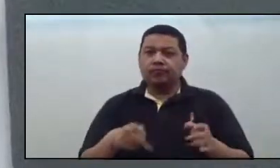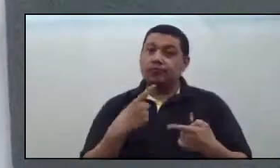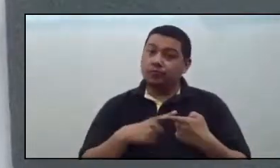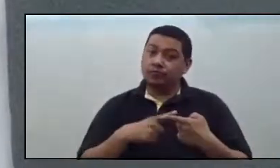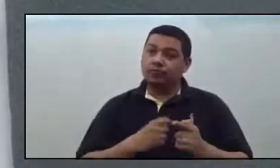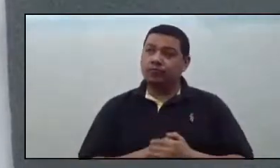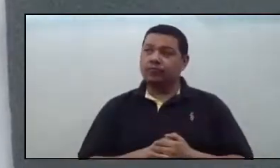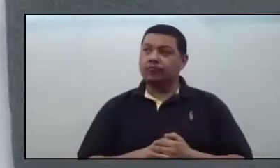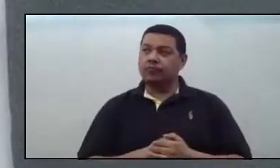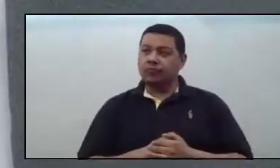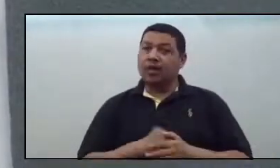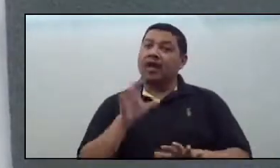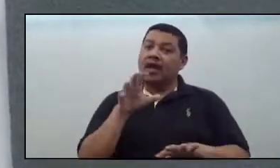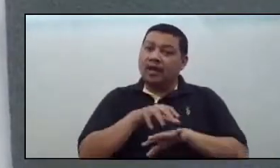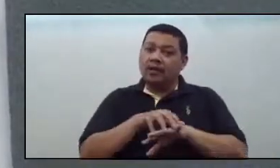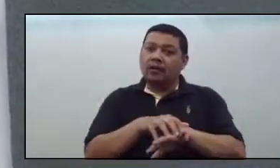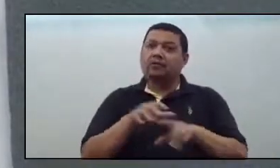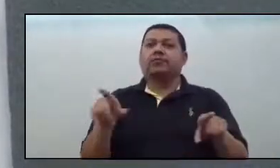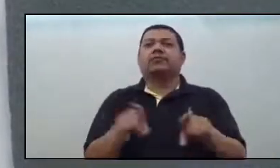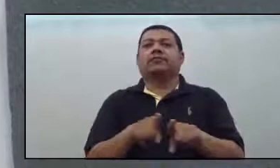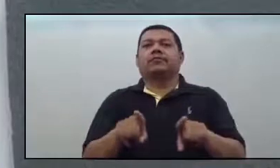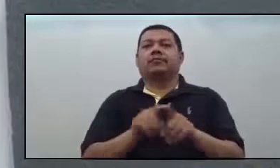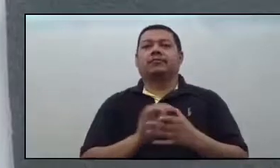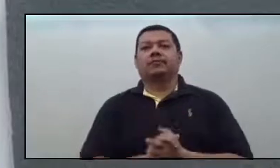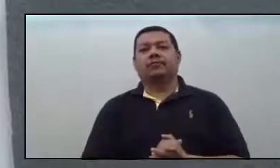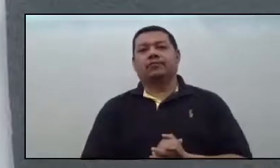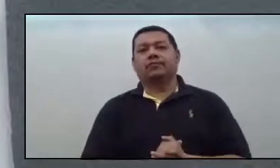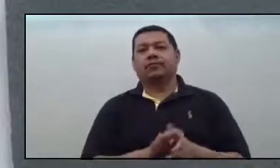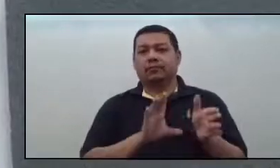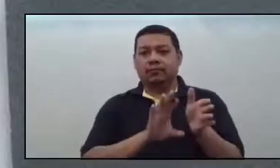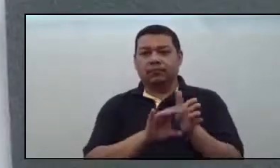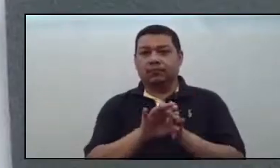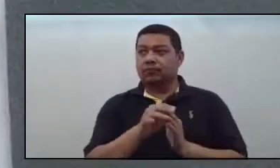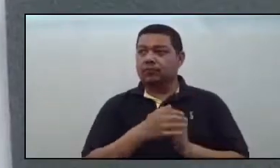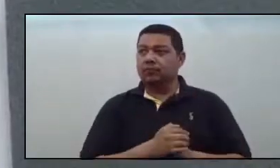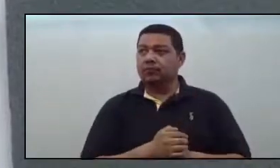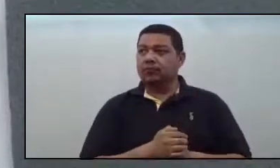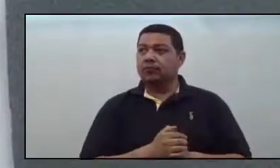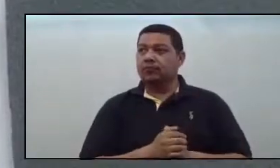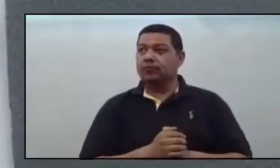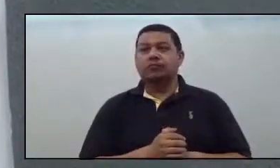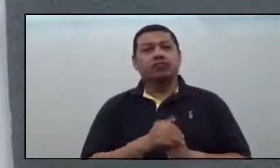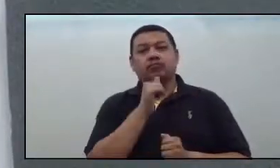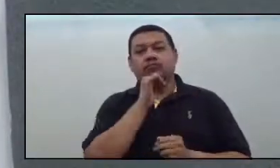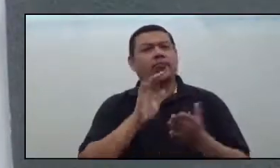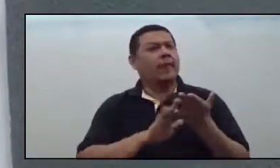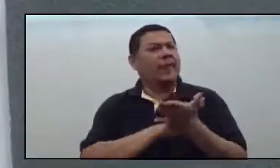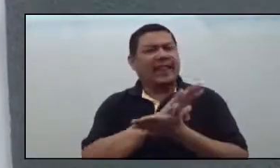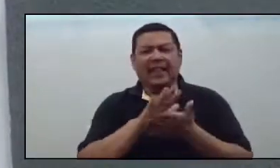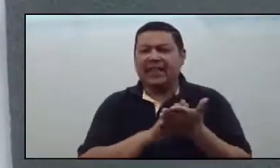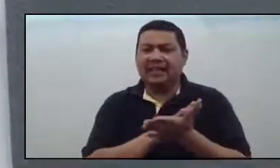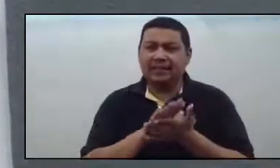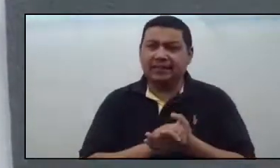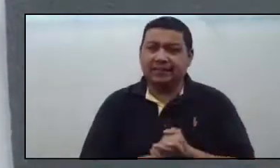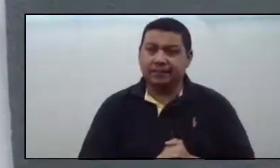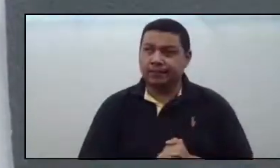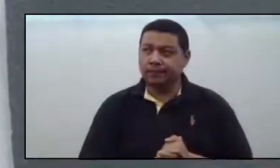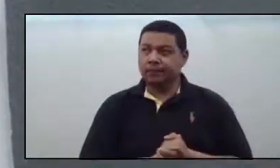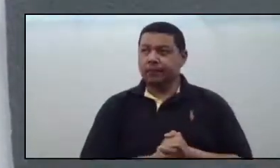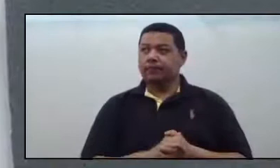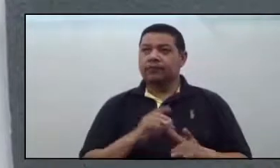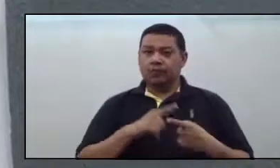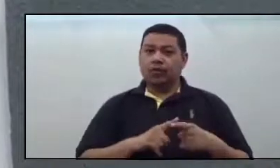para alavancar o turismo aqui na nossa cidade. E Cacol está aí sem um planejamento para essa área. Então, estou